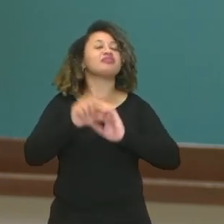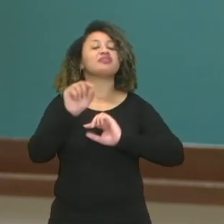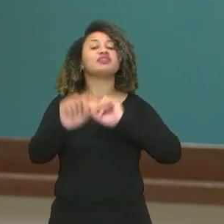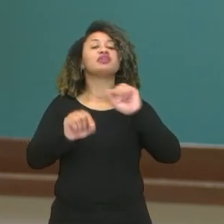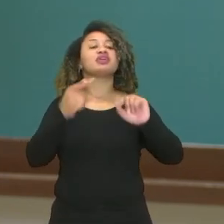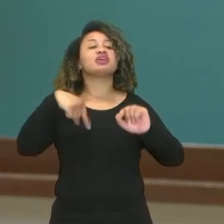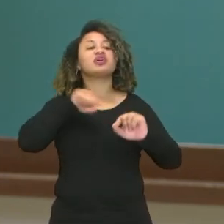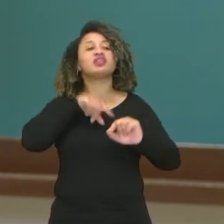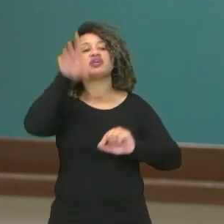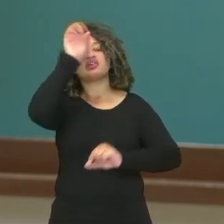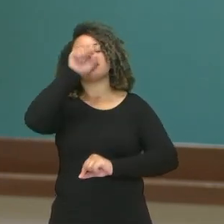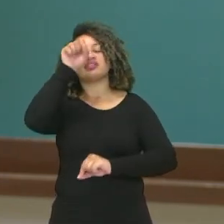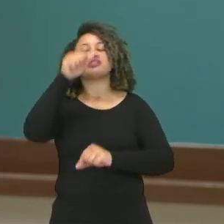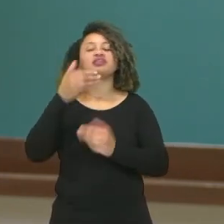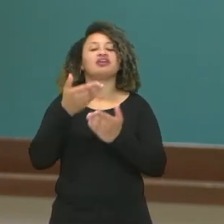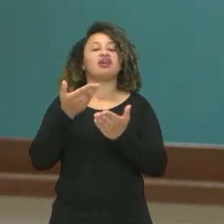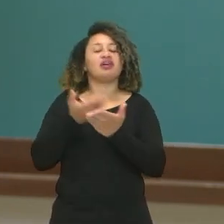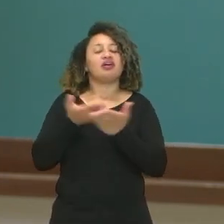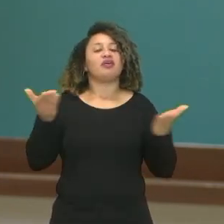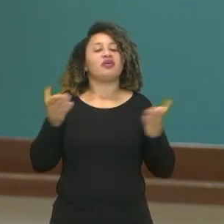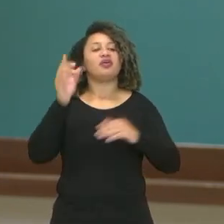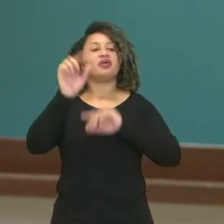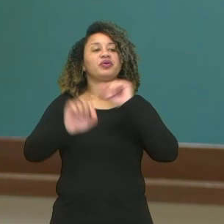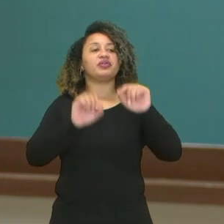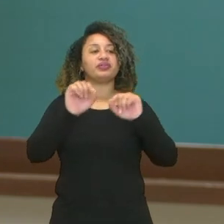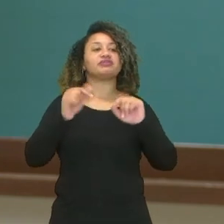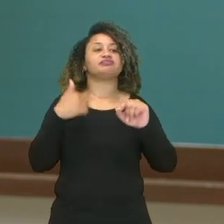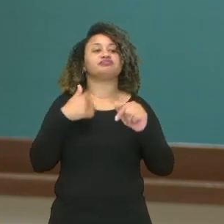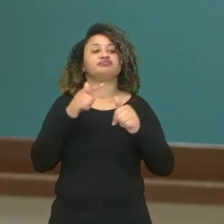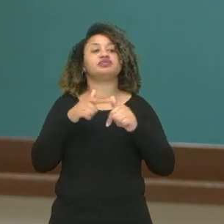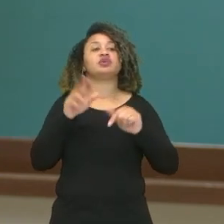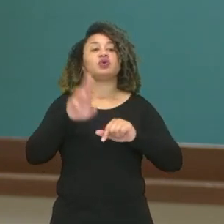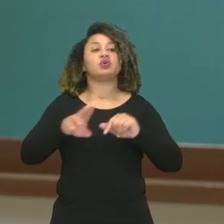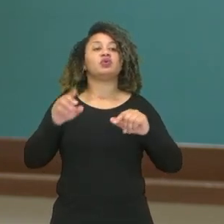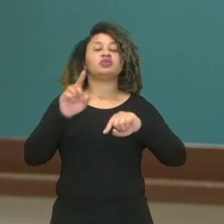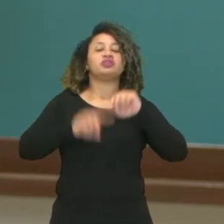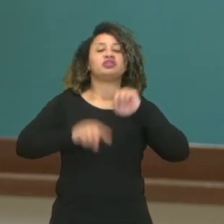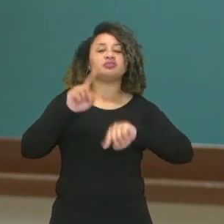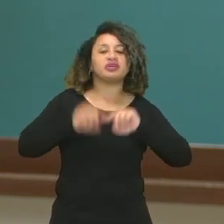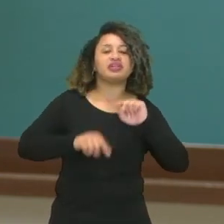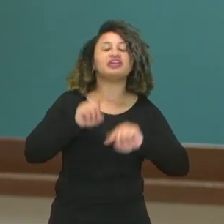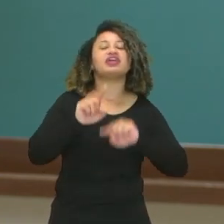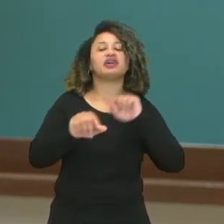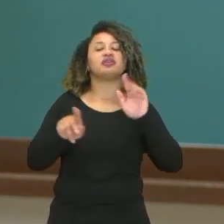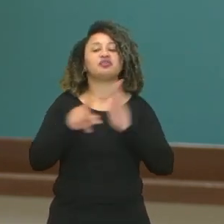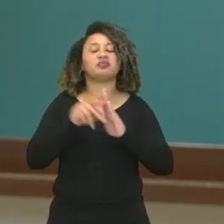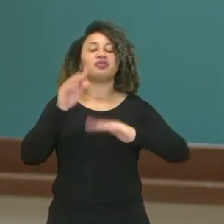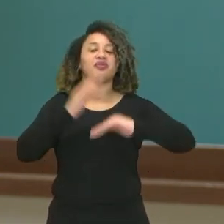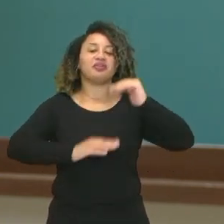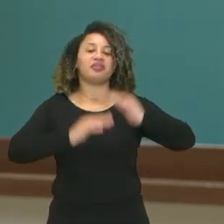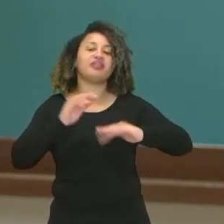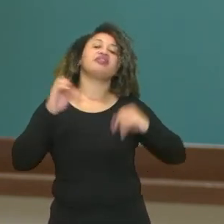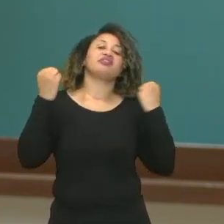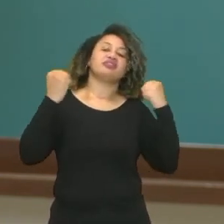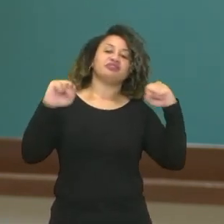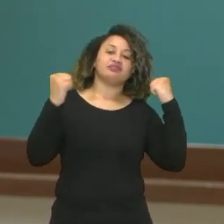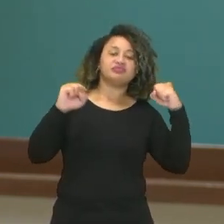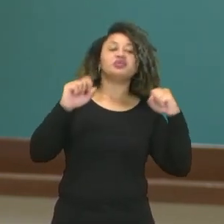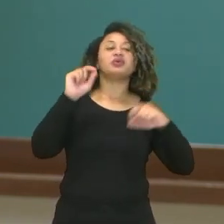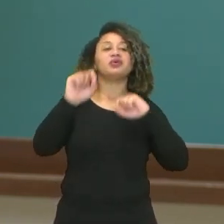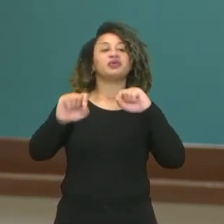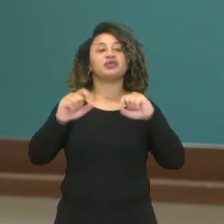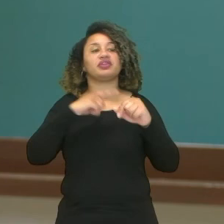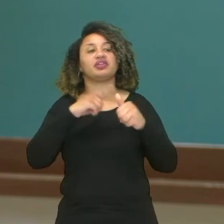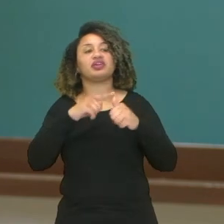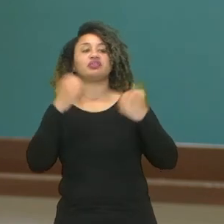nós vimos nessa nossa aula de hoje? Nós vimos sobre o uso de recursos e materiais para a prática das ginásticas. Nós falamos sobre